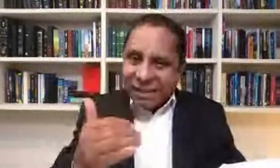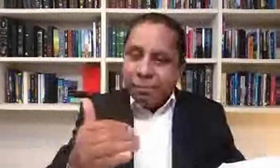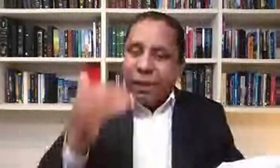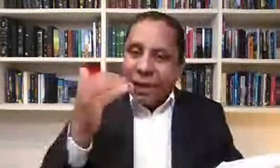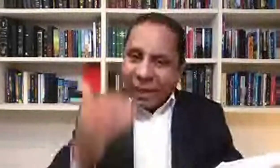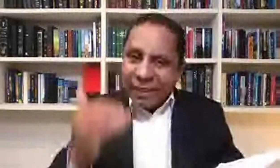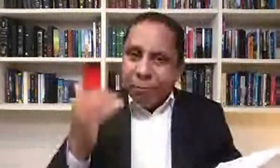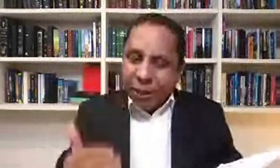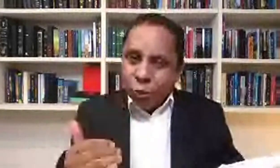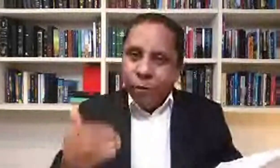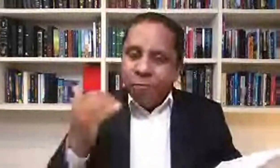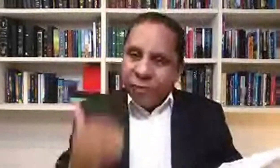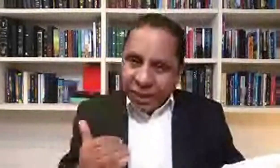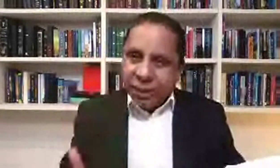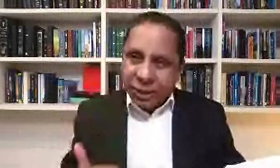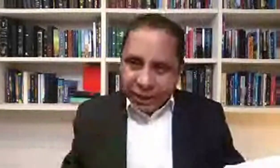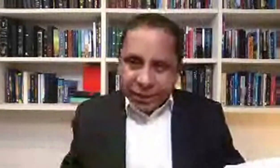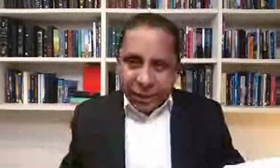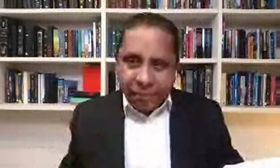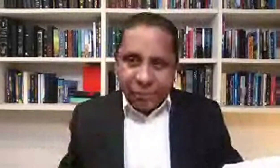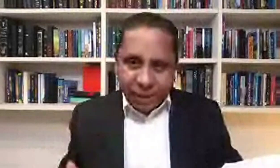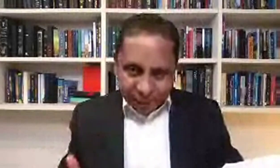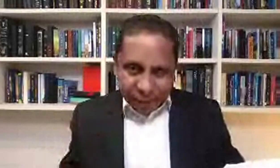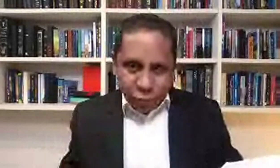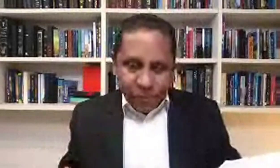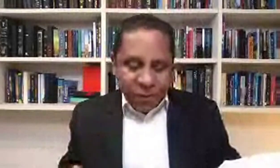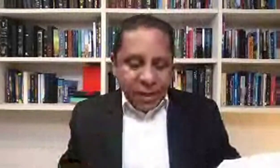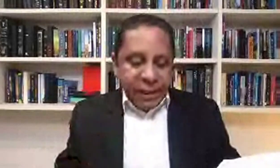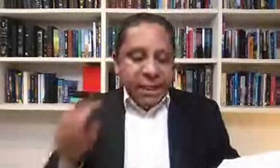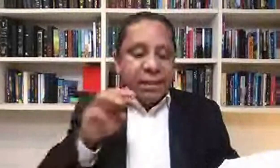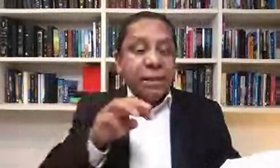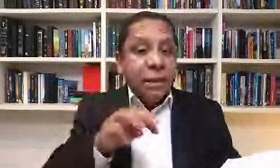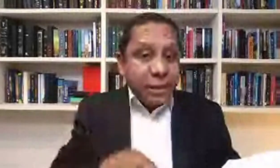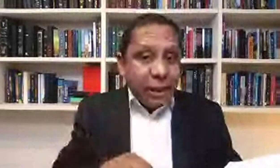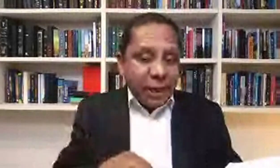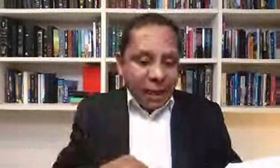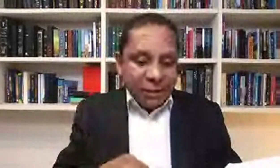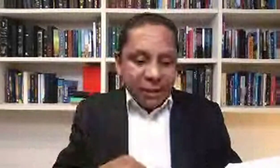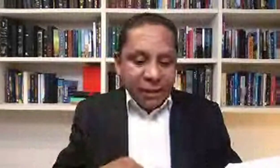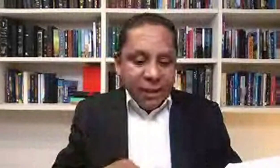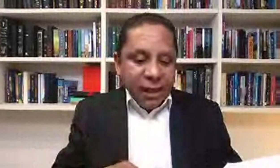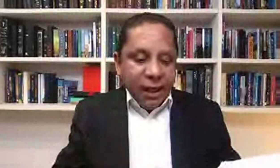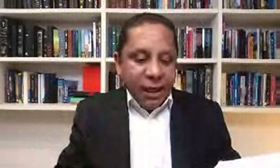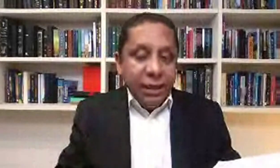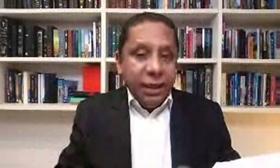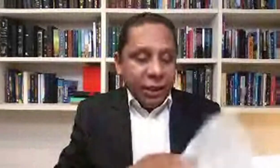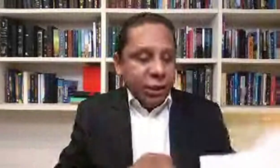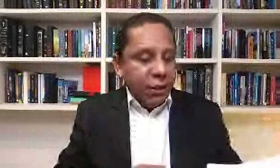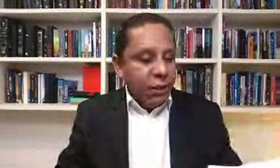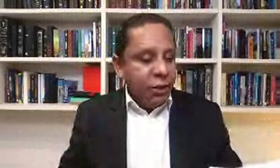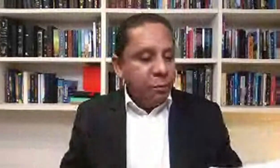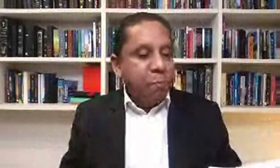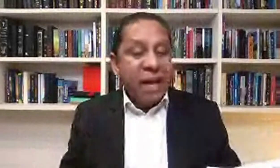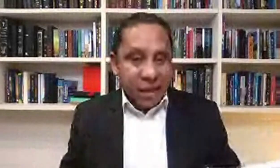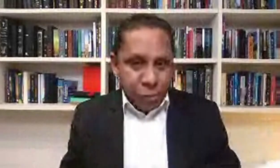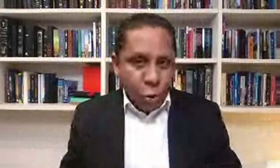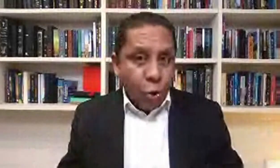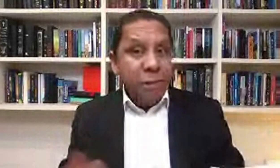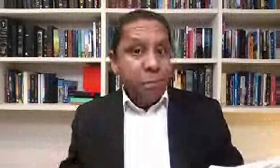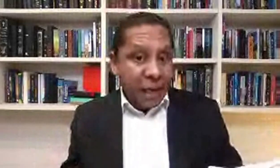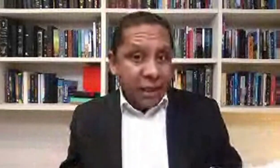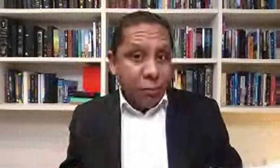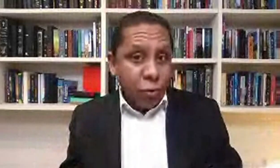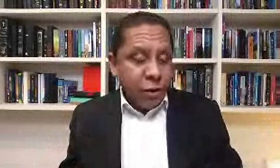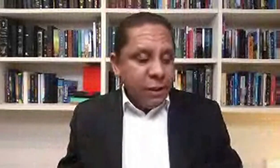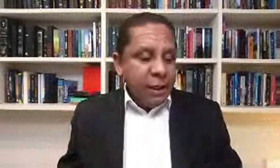uma carta para cada período da igreja cristã, certo? E nessa terceira carta, a igreja de Pérgamo,